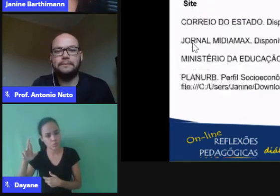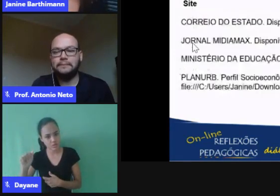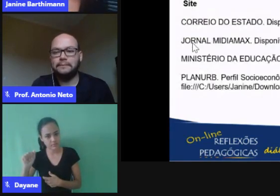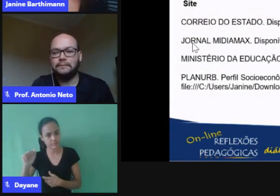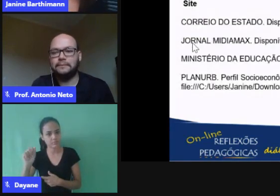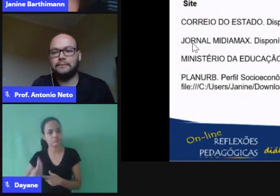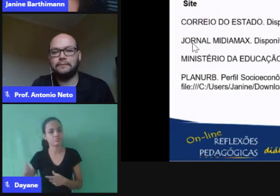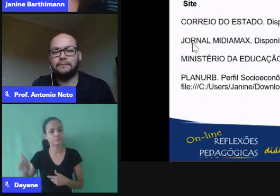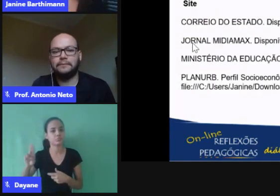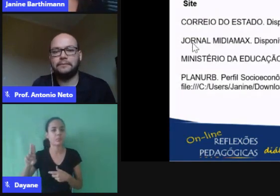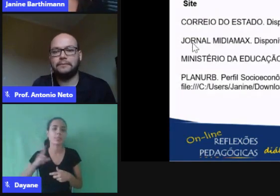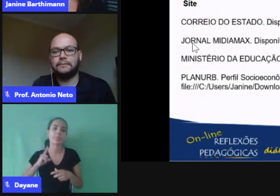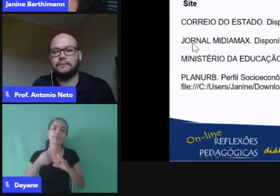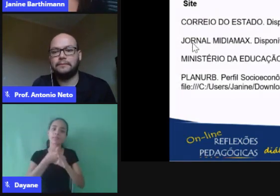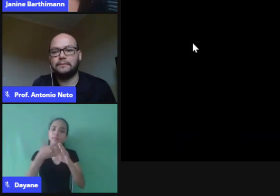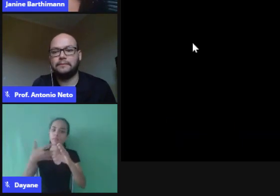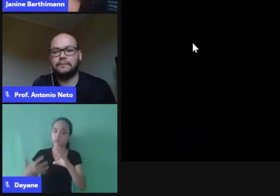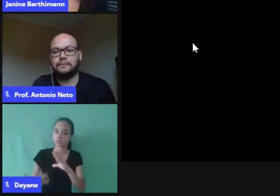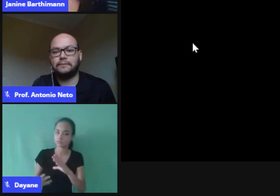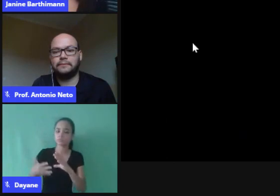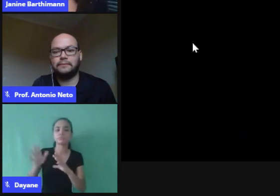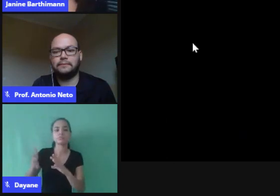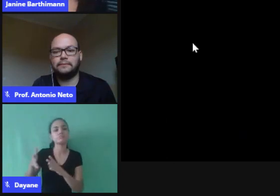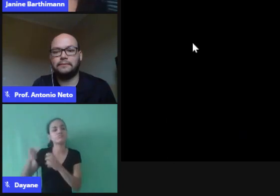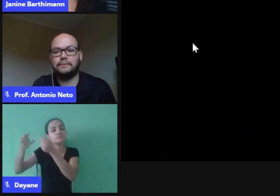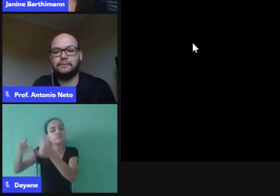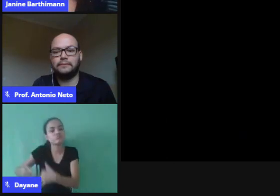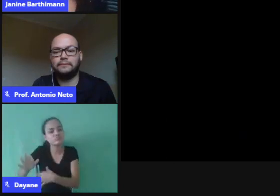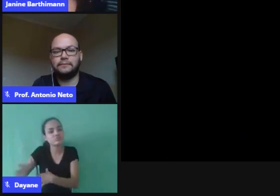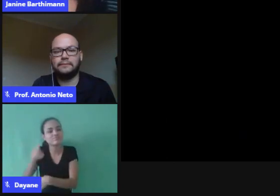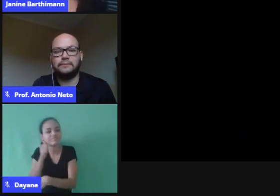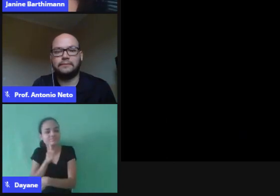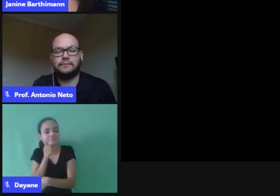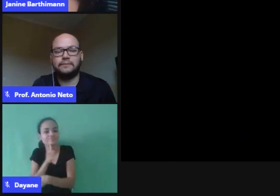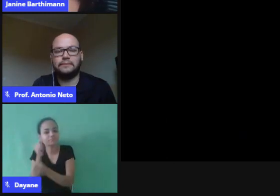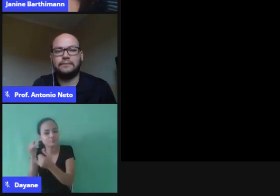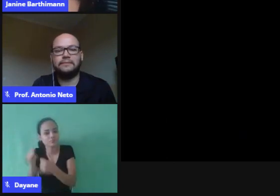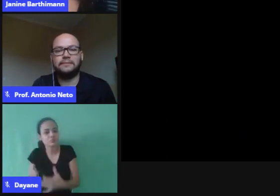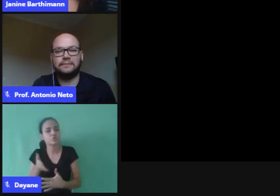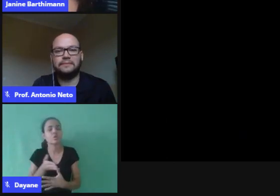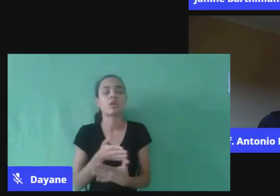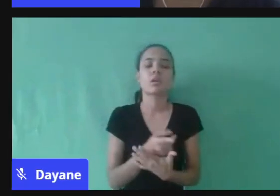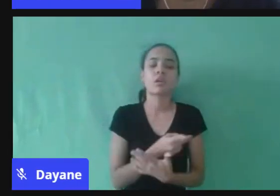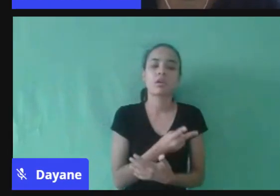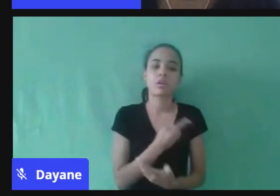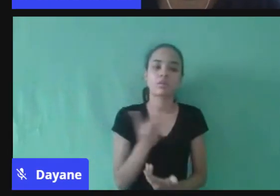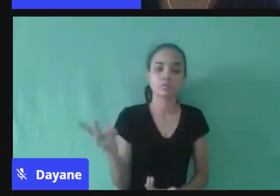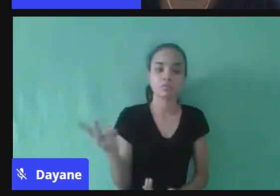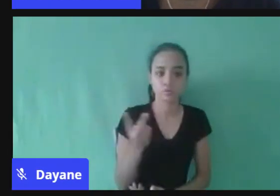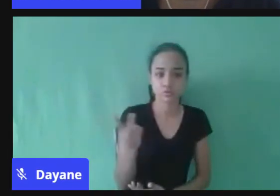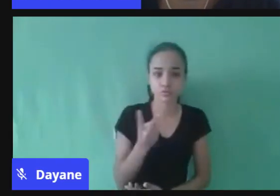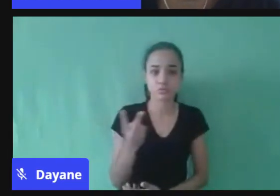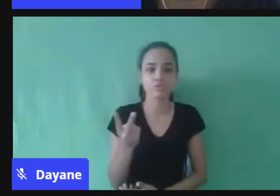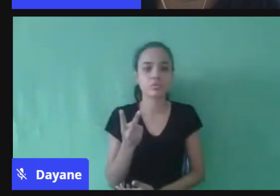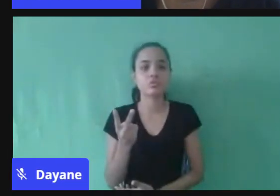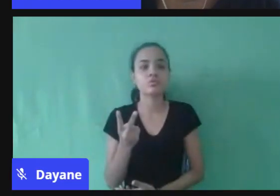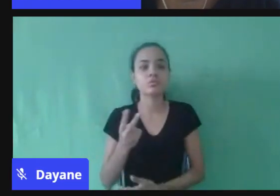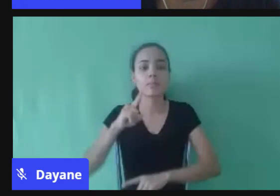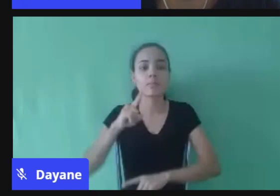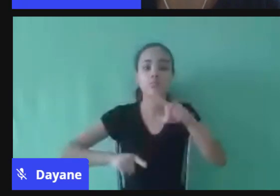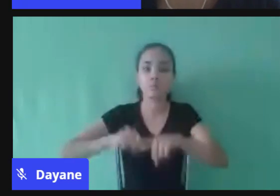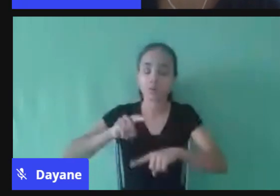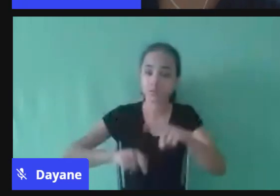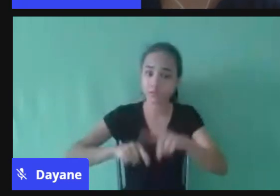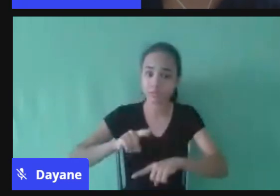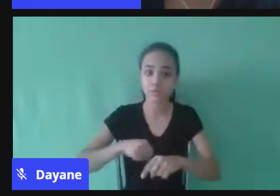como a Sônia já trouxe. E aí, a partir desses 2 materiais, vocês, professores, podem